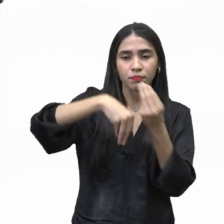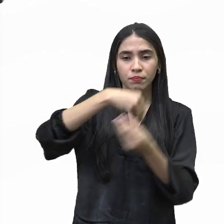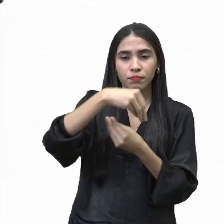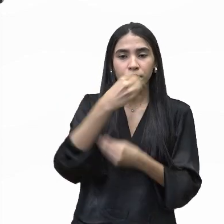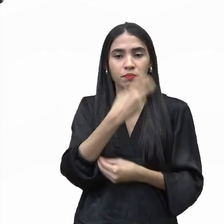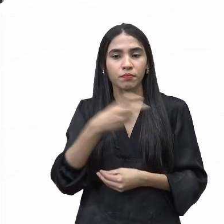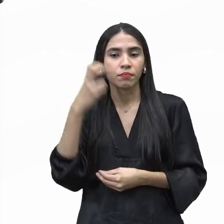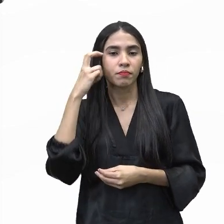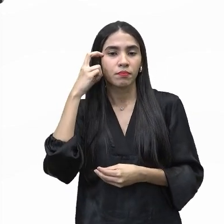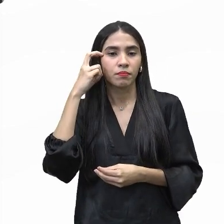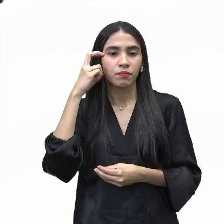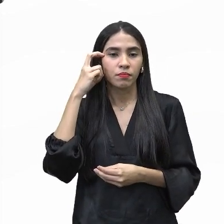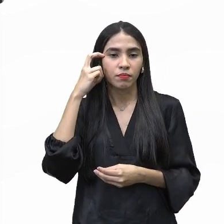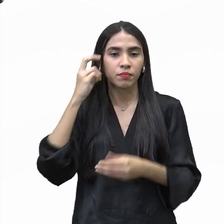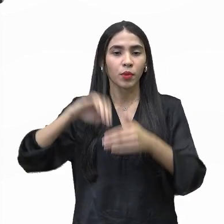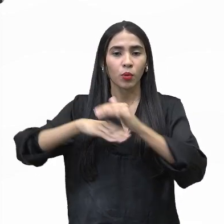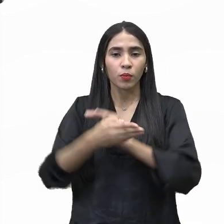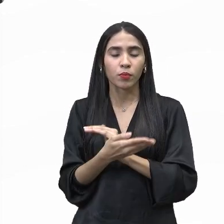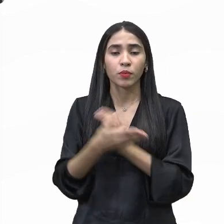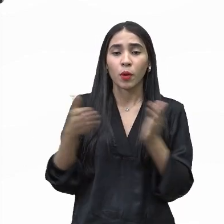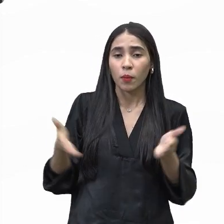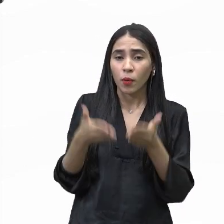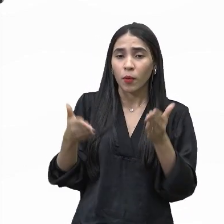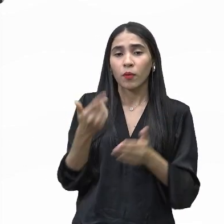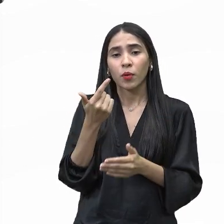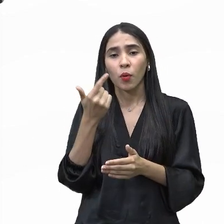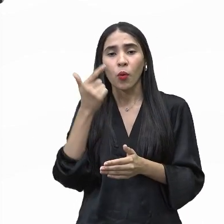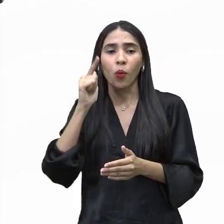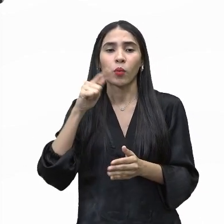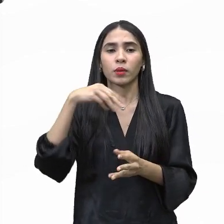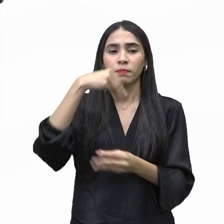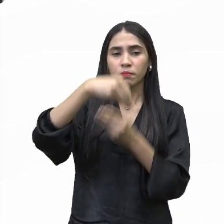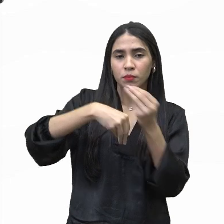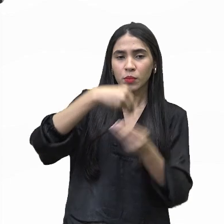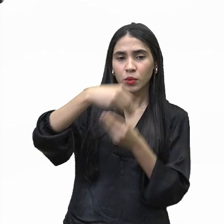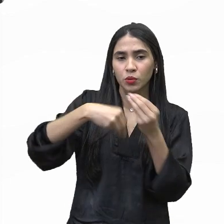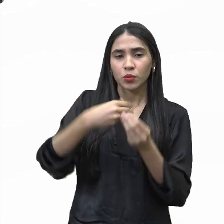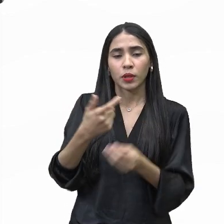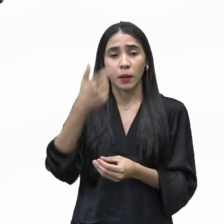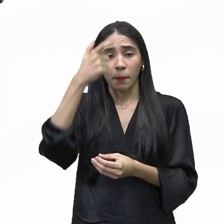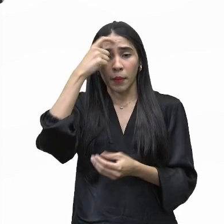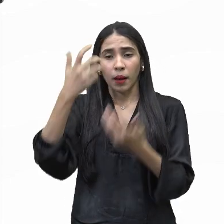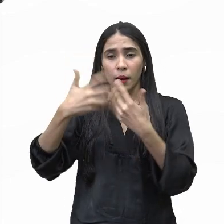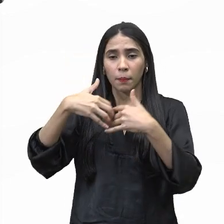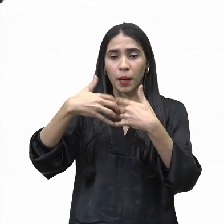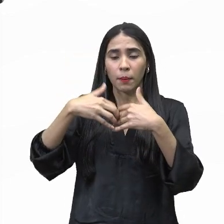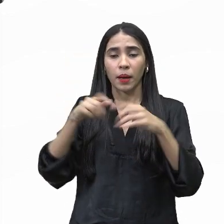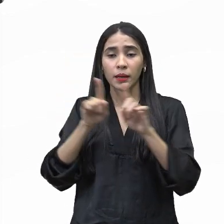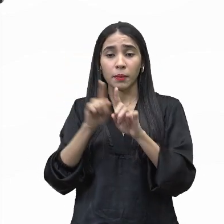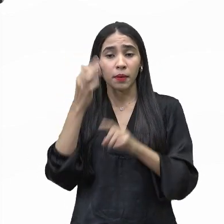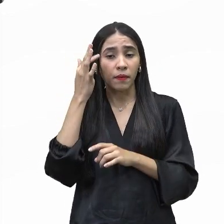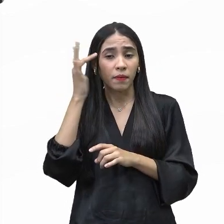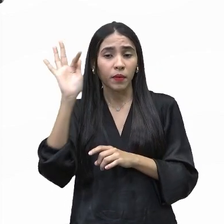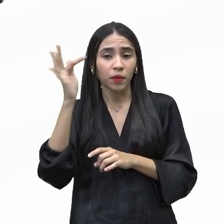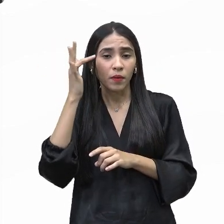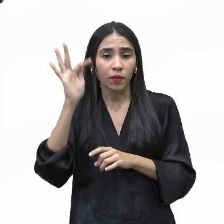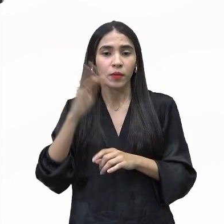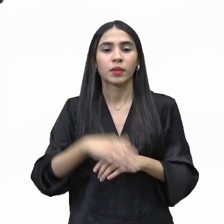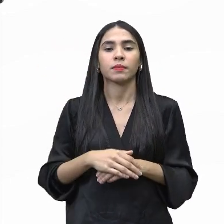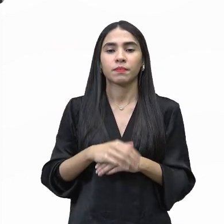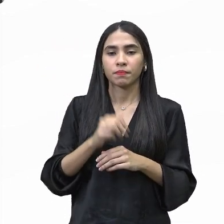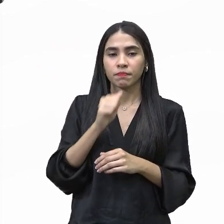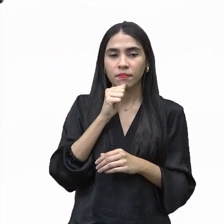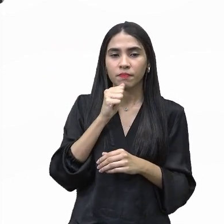culturas e costumes, que promove outra mistura de filosofia e pensamentos, que